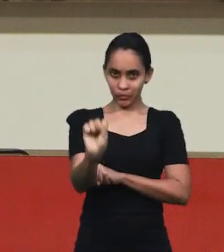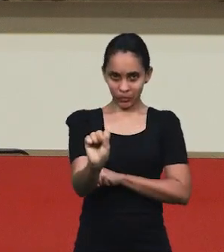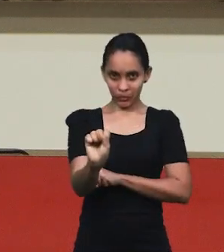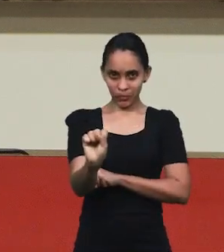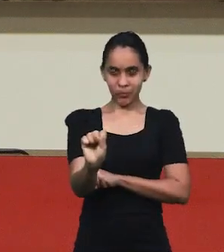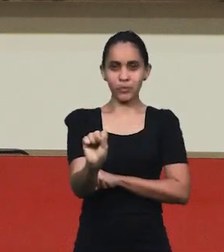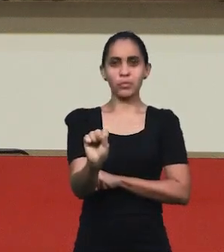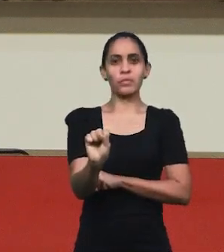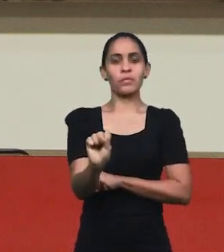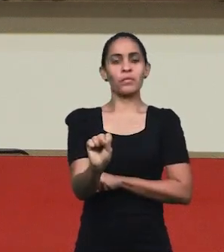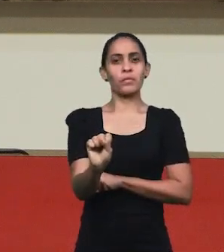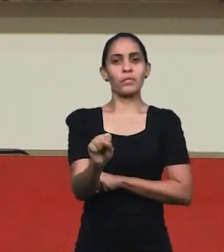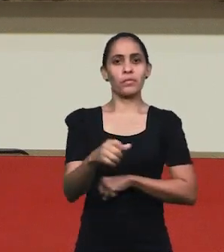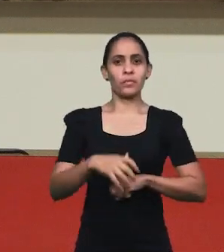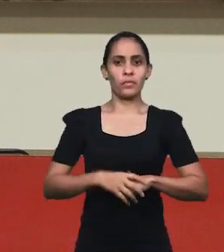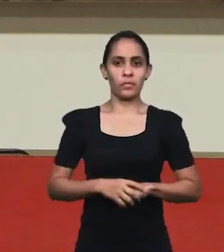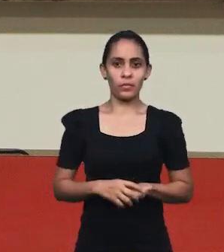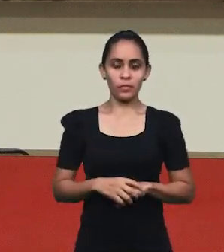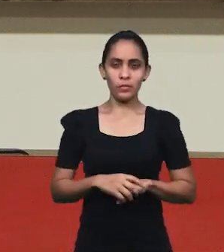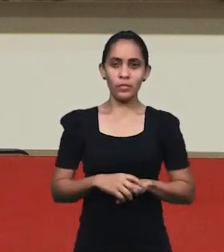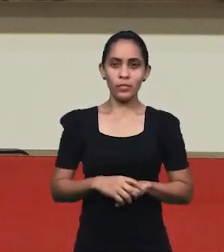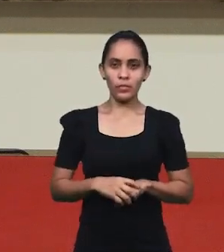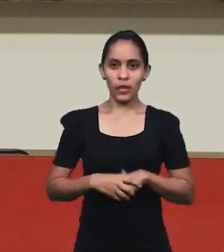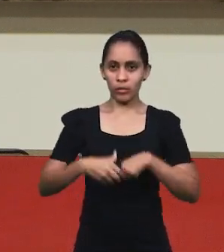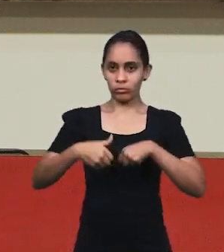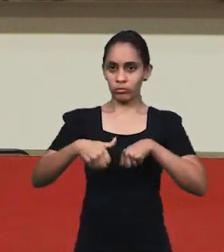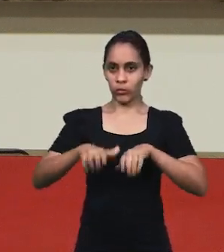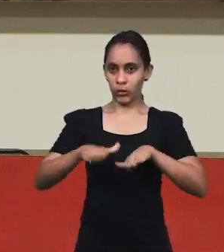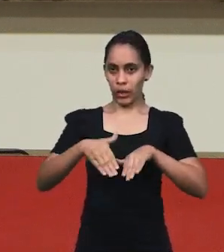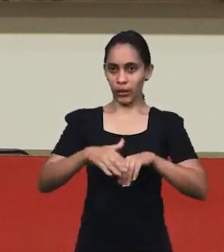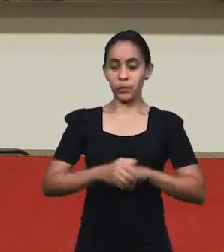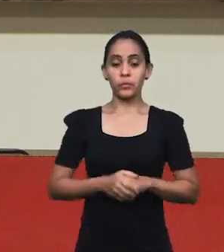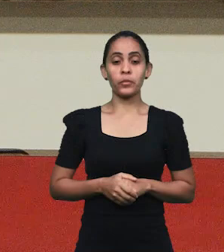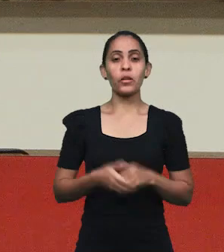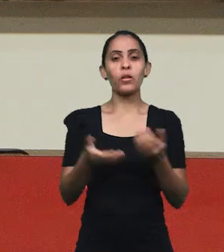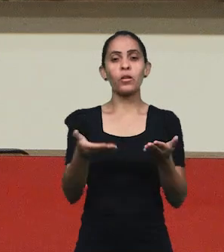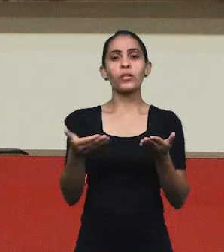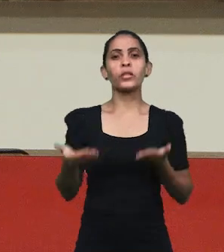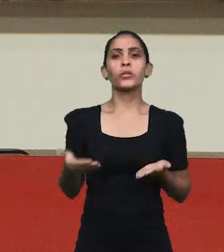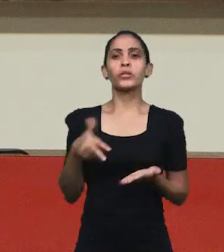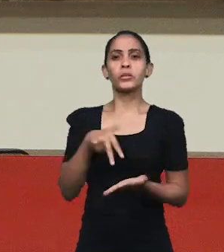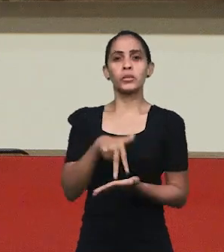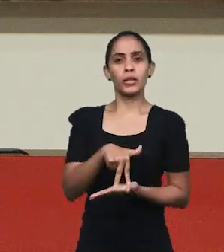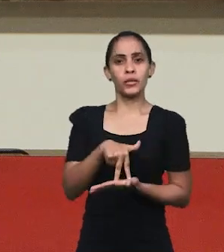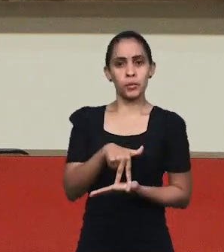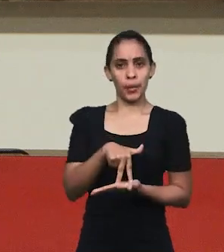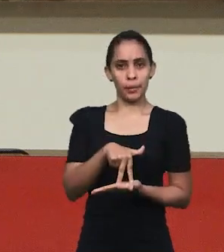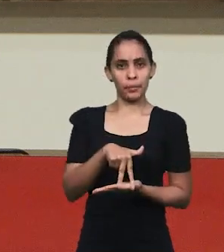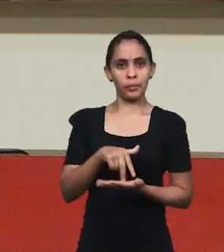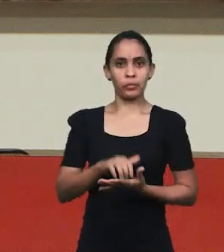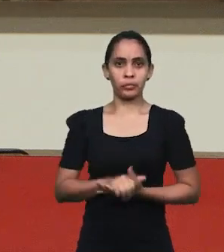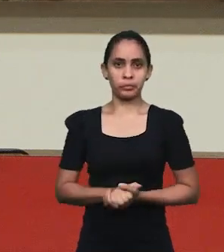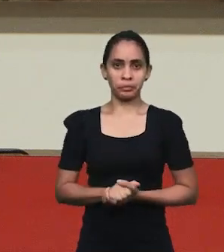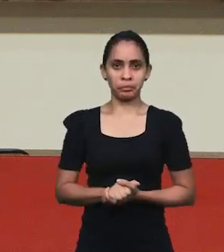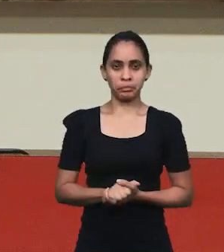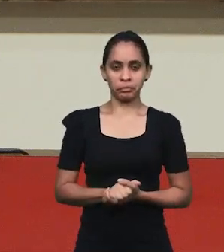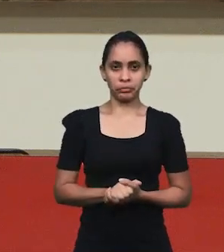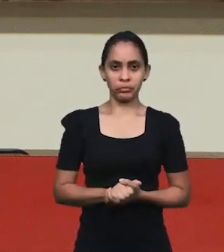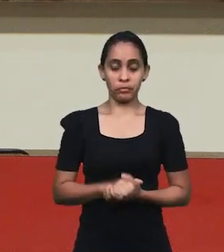promovidos a soldados. Eu convido a todos para que se coloquem de pé.